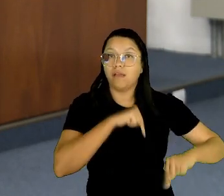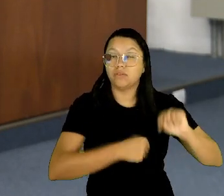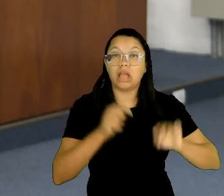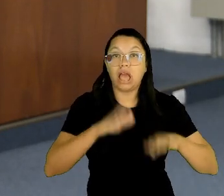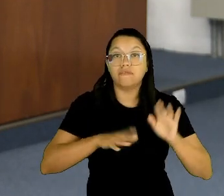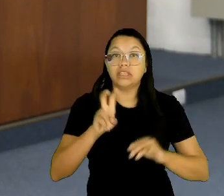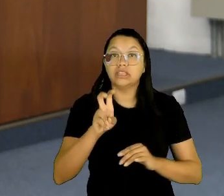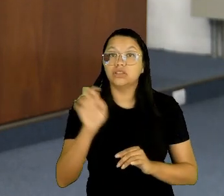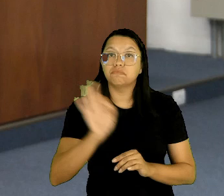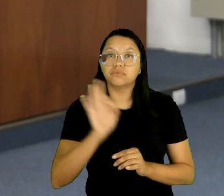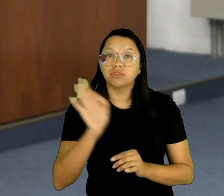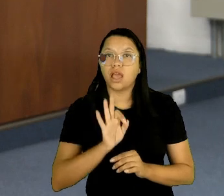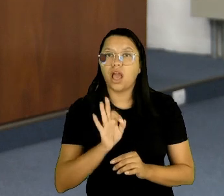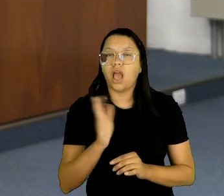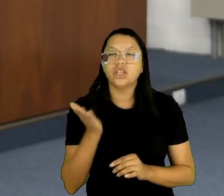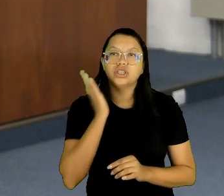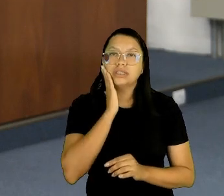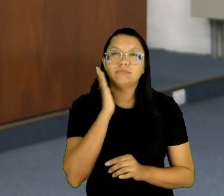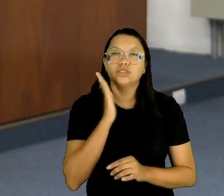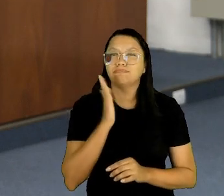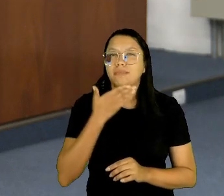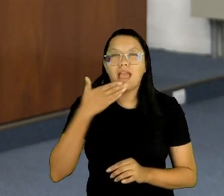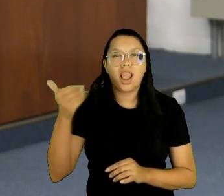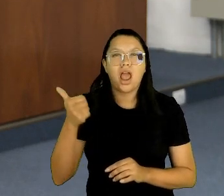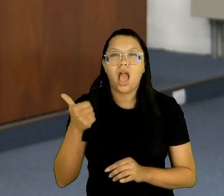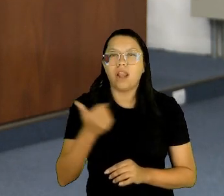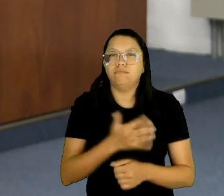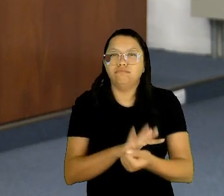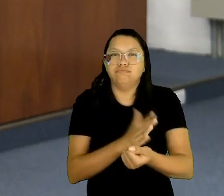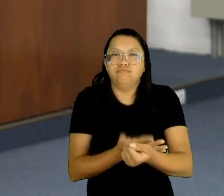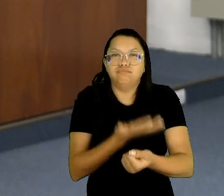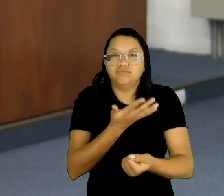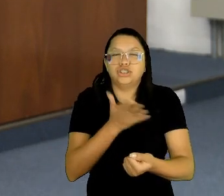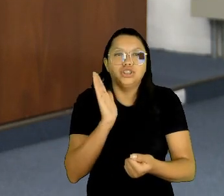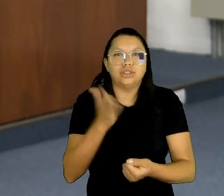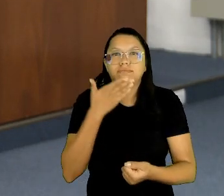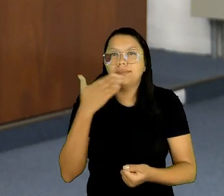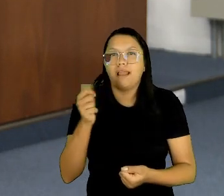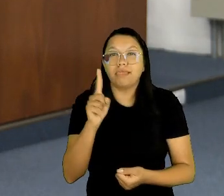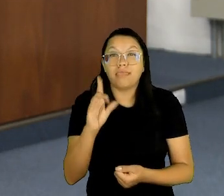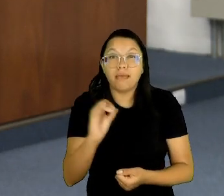vezes, uma perda de peso de 5%, a gente sabe que já melhora a pressão,